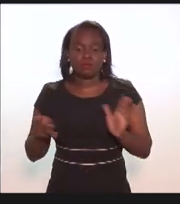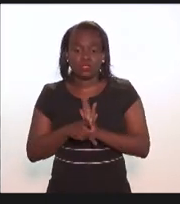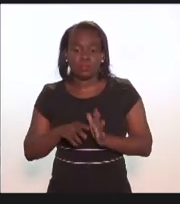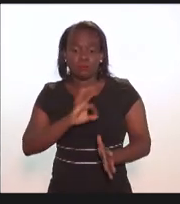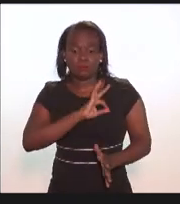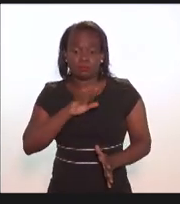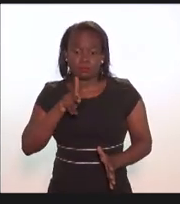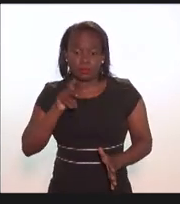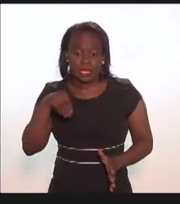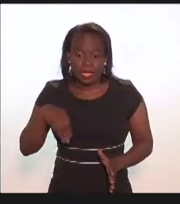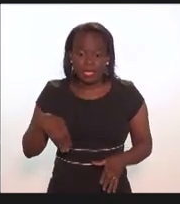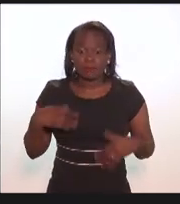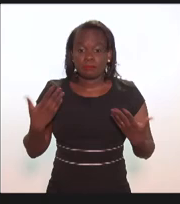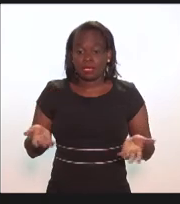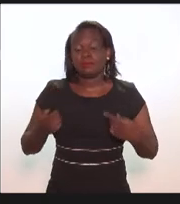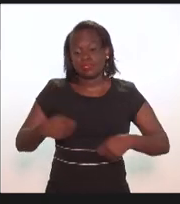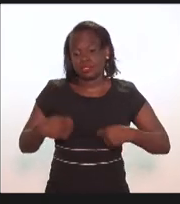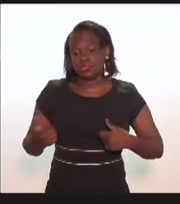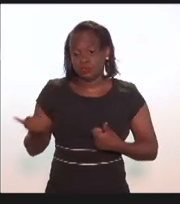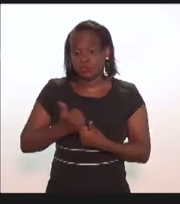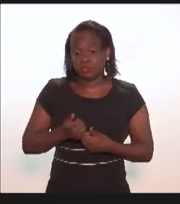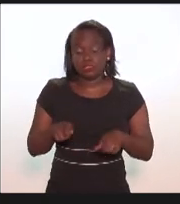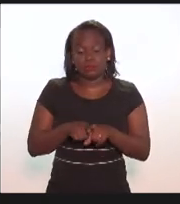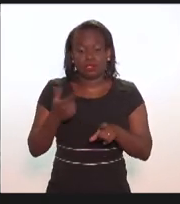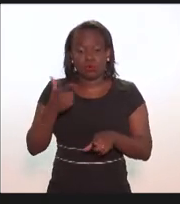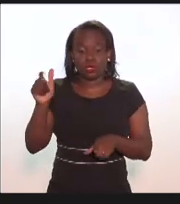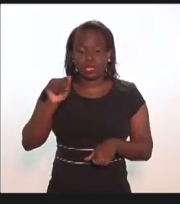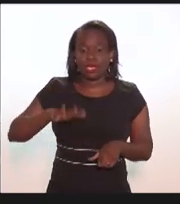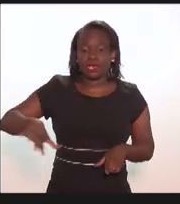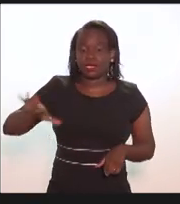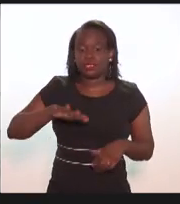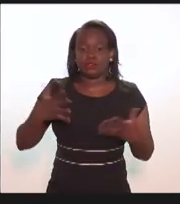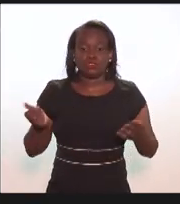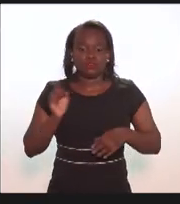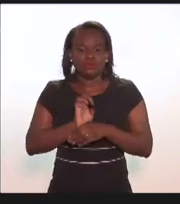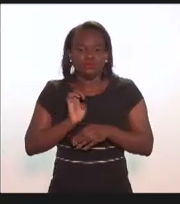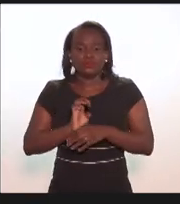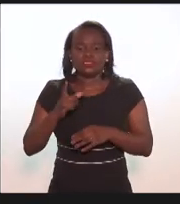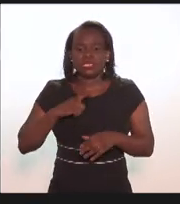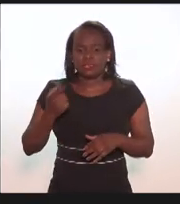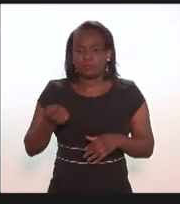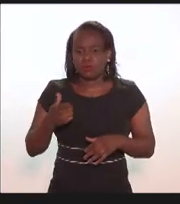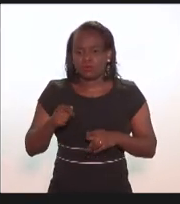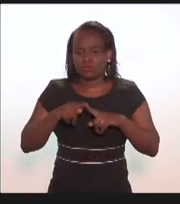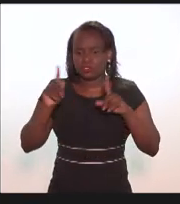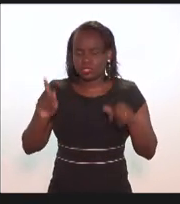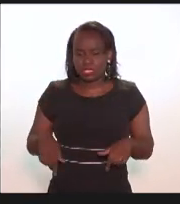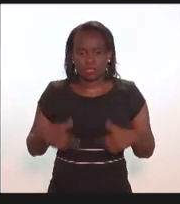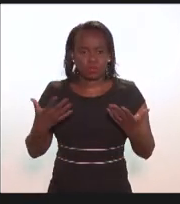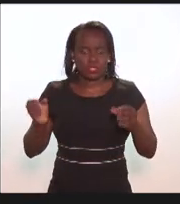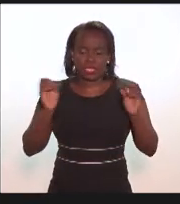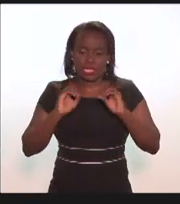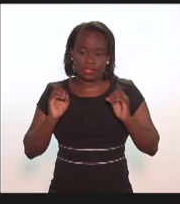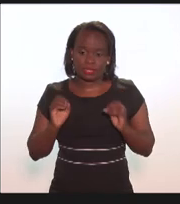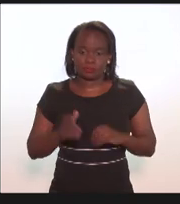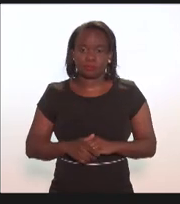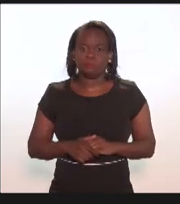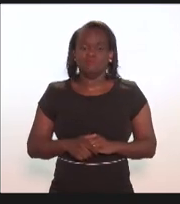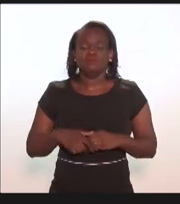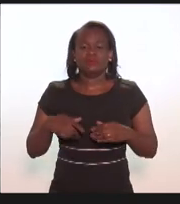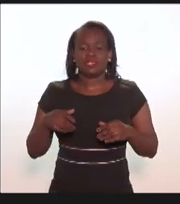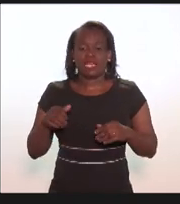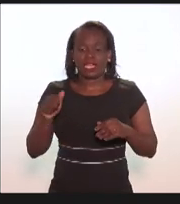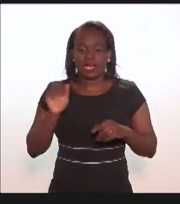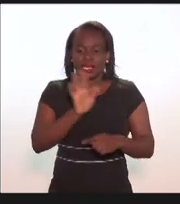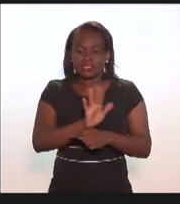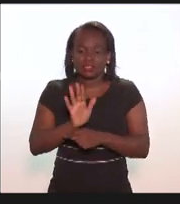devem ter, mas a gente vai precisar. E outras áreas que o Estado hoje tem, ou tem muito pouco funcionário, ou não tem nenhum. Assistência